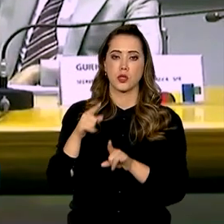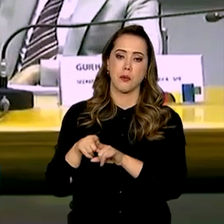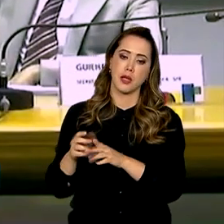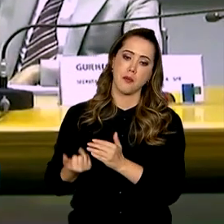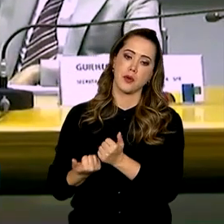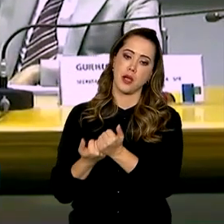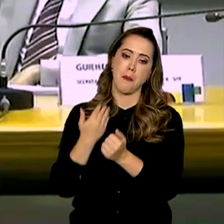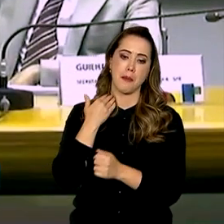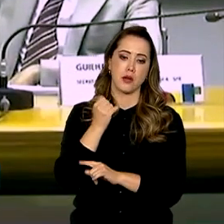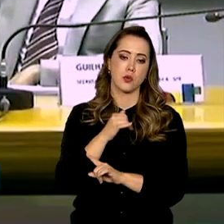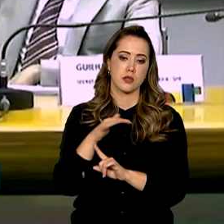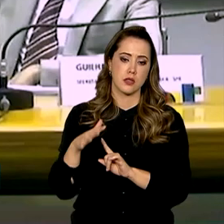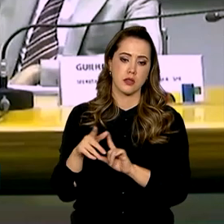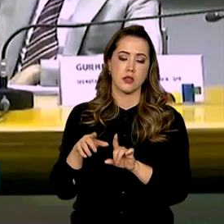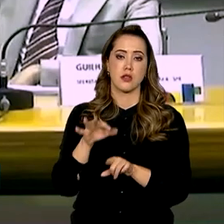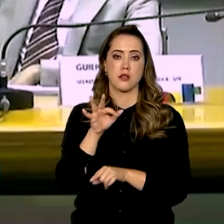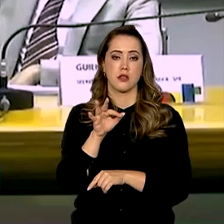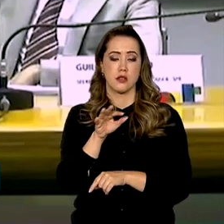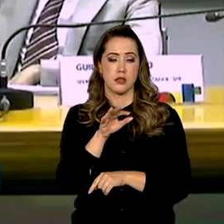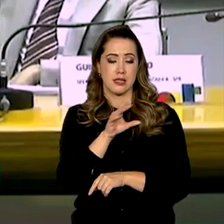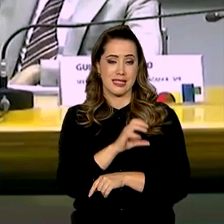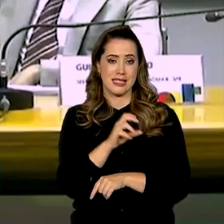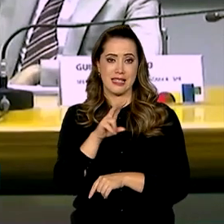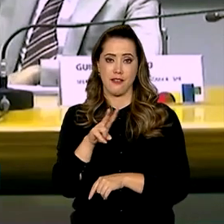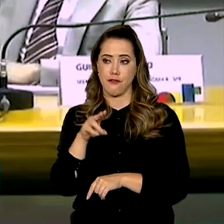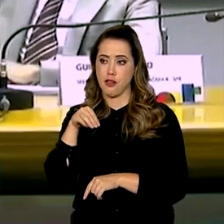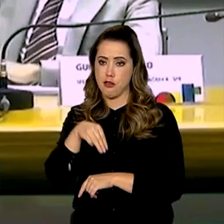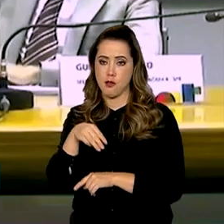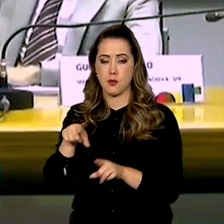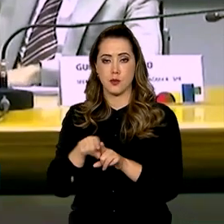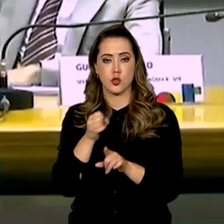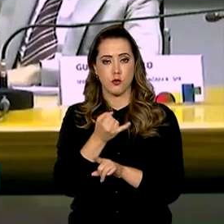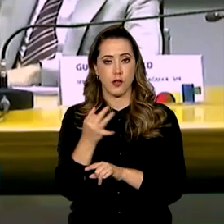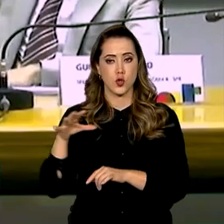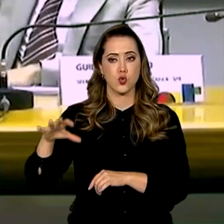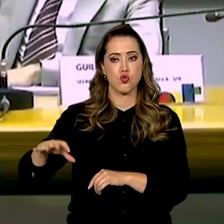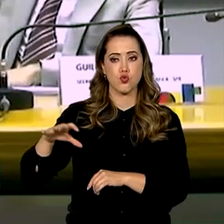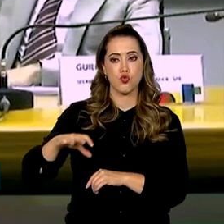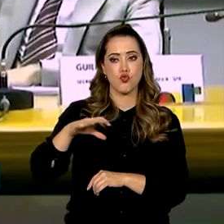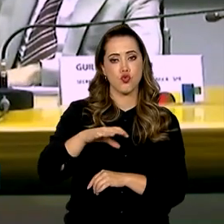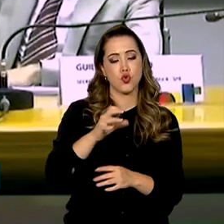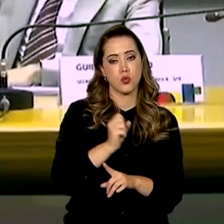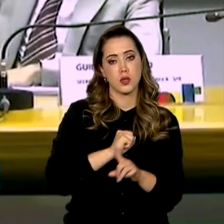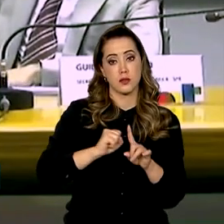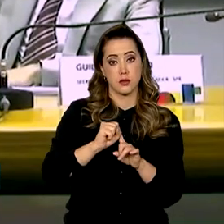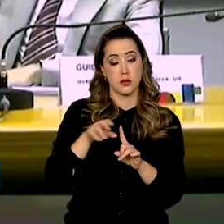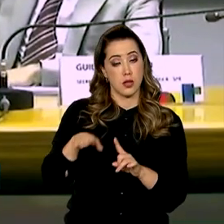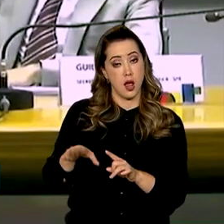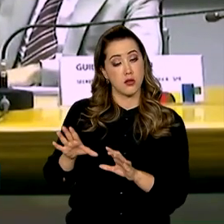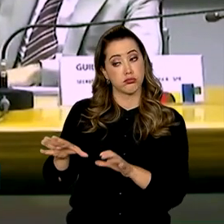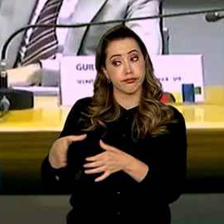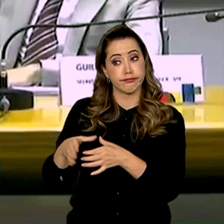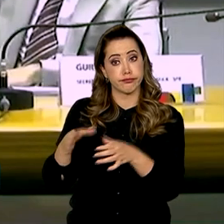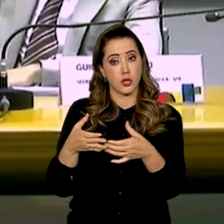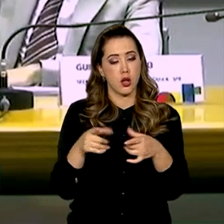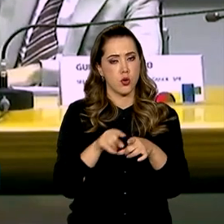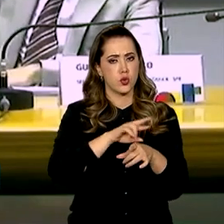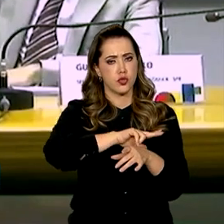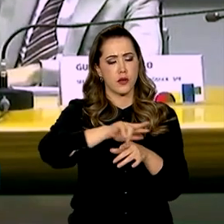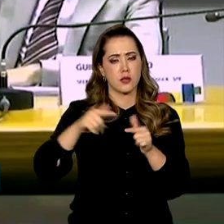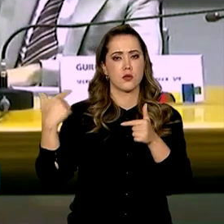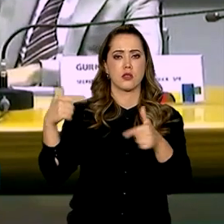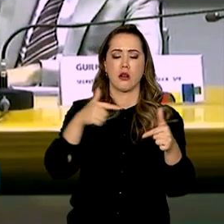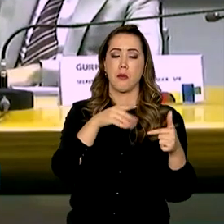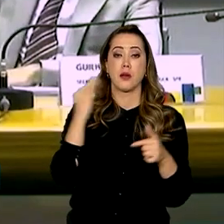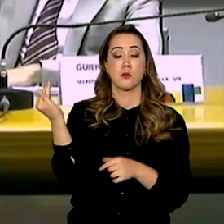Banco Central, CVM, as inúmeras organizações da sociedade civil com atuação em diferentes áreas que também